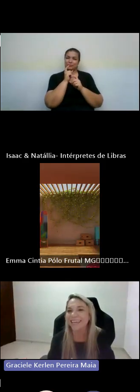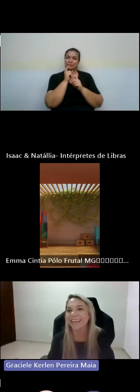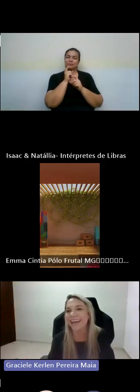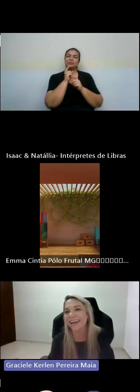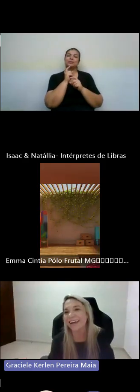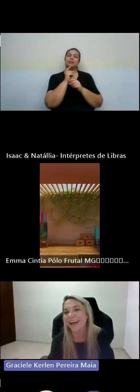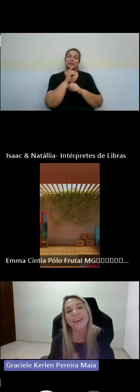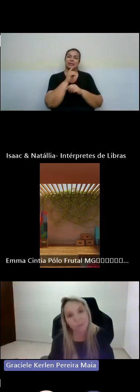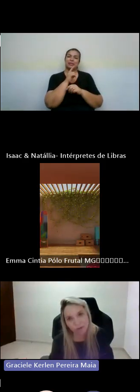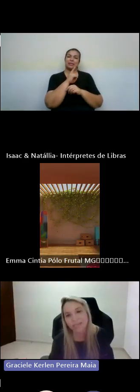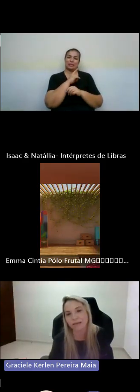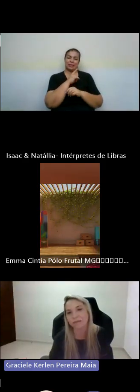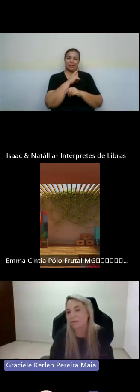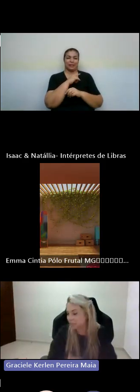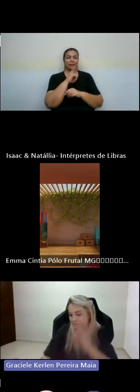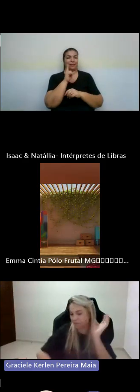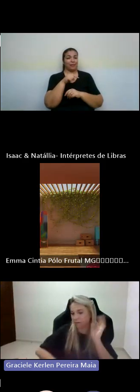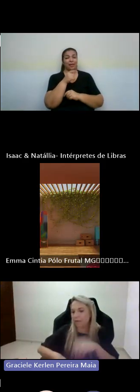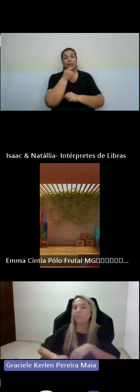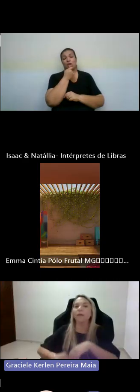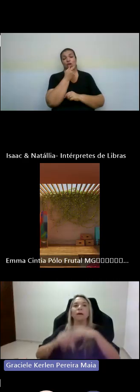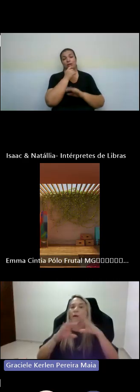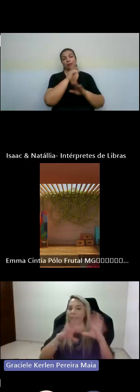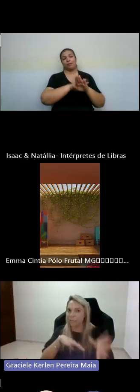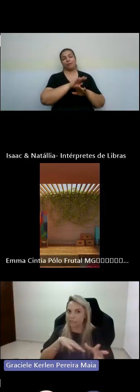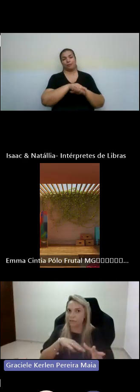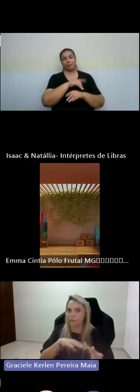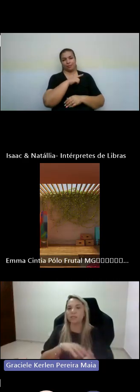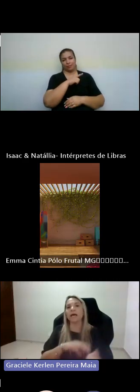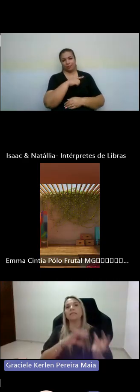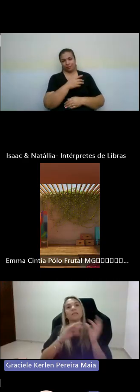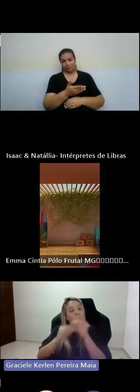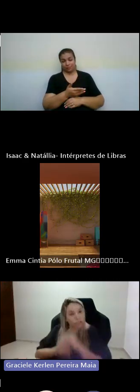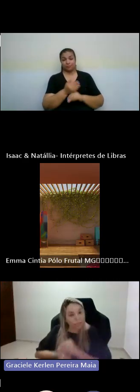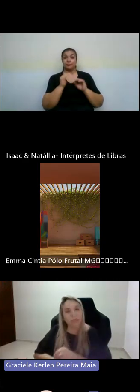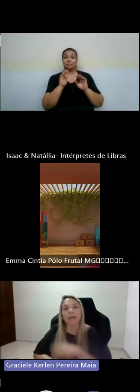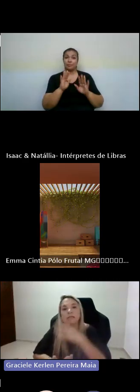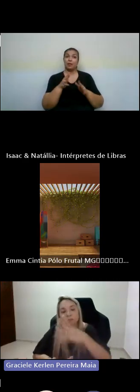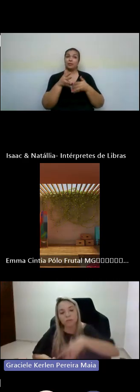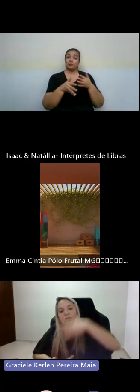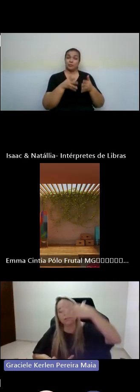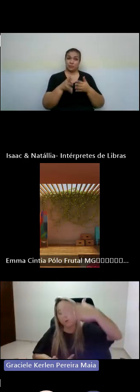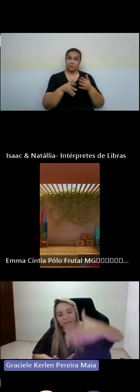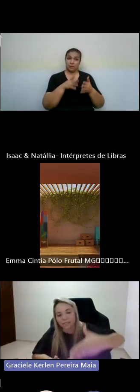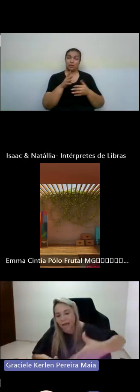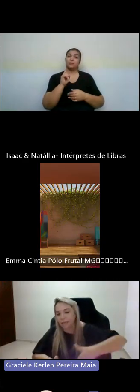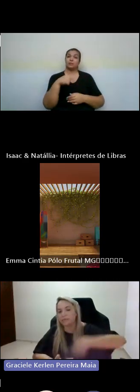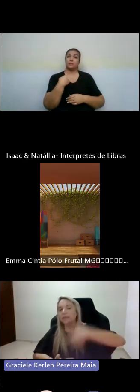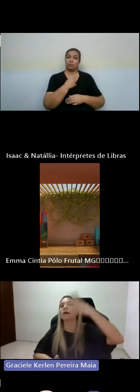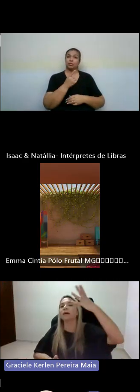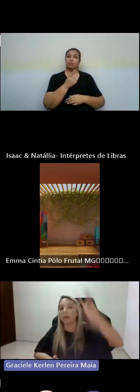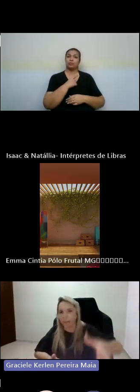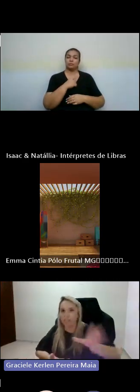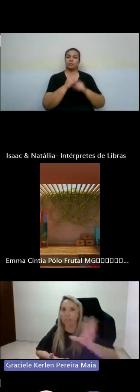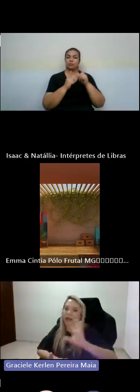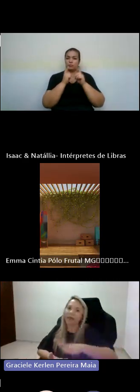expressivo, que é a ironia. Mas, enfim, né? Nas línguas de sinais, a gente tem as expressões